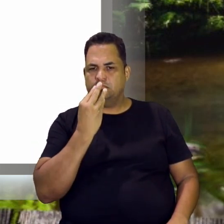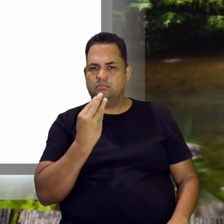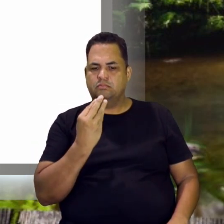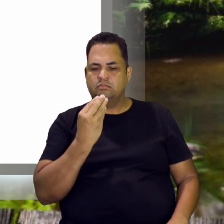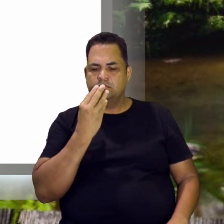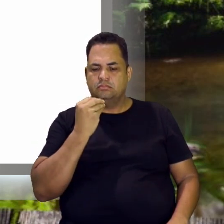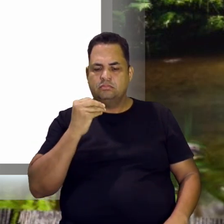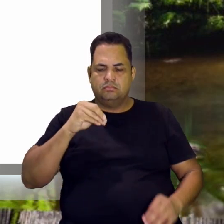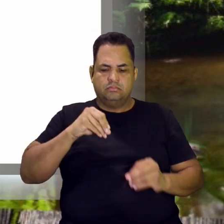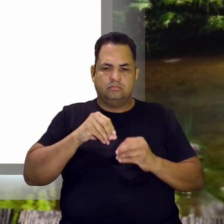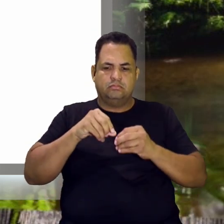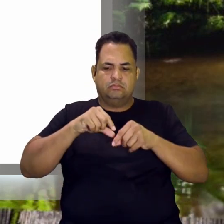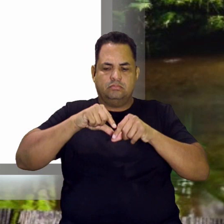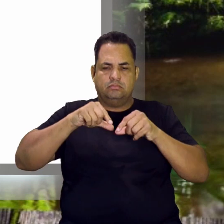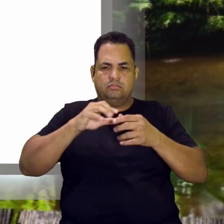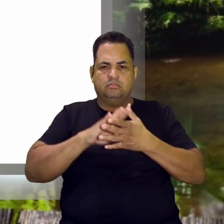ou